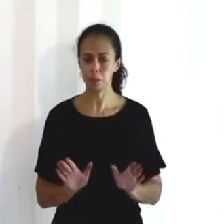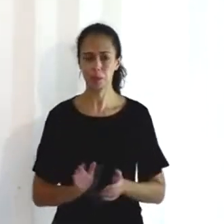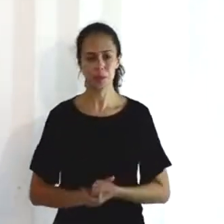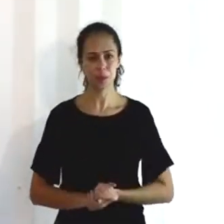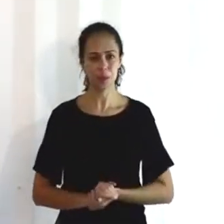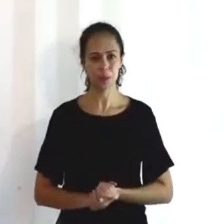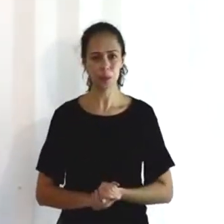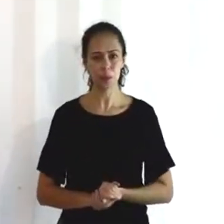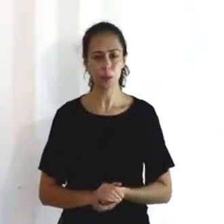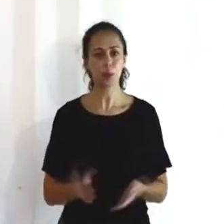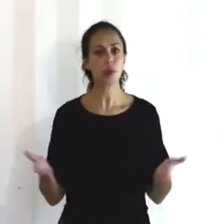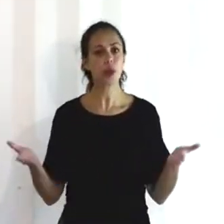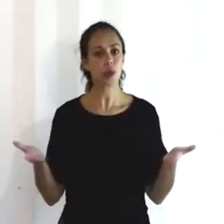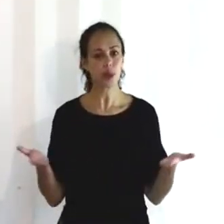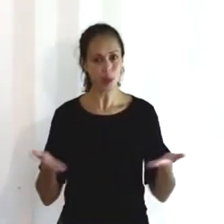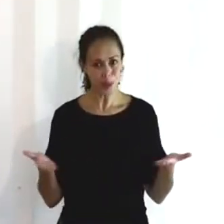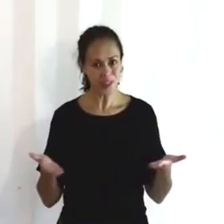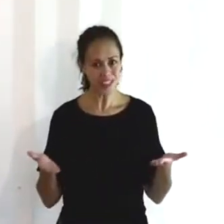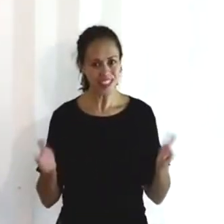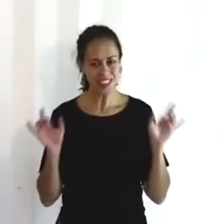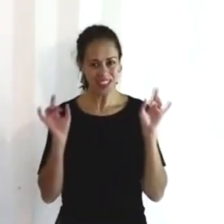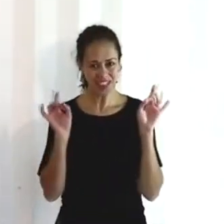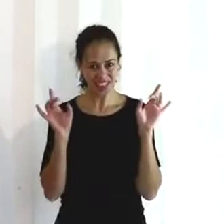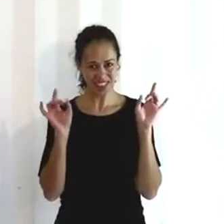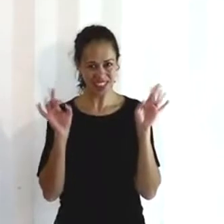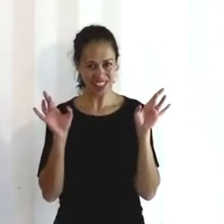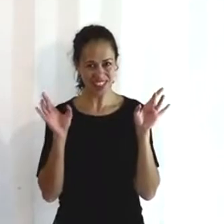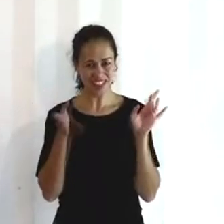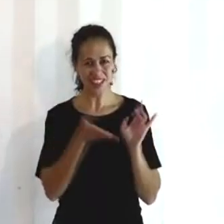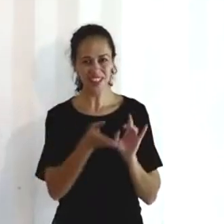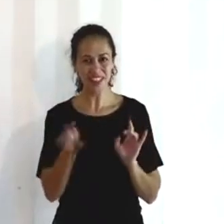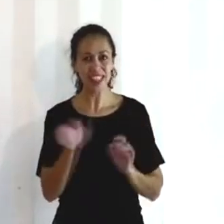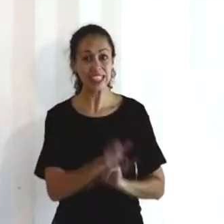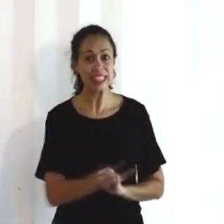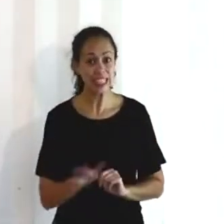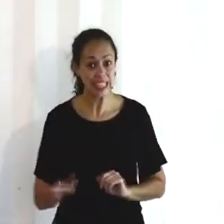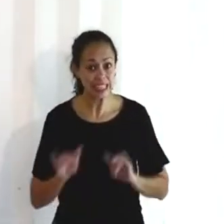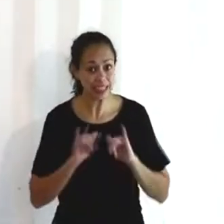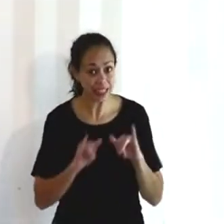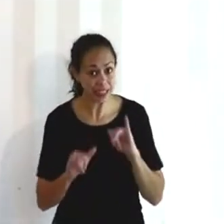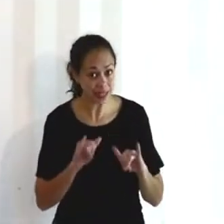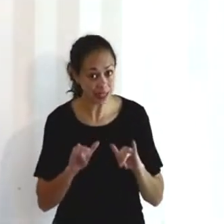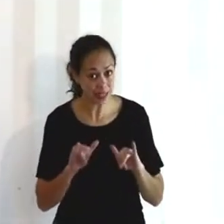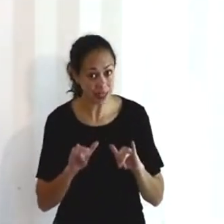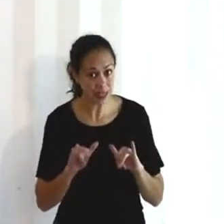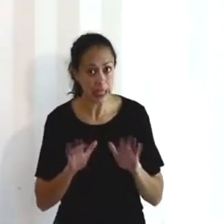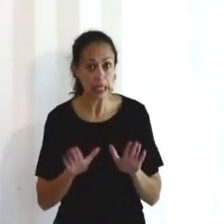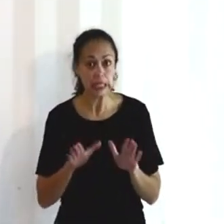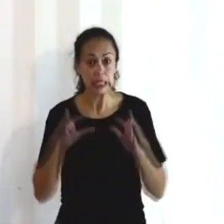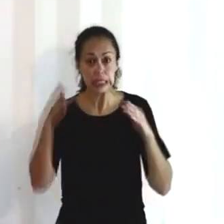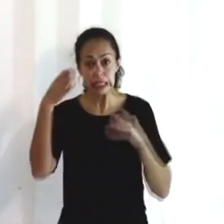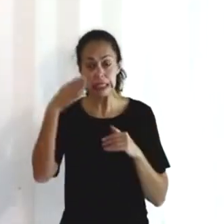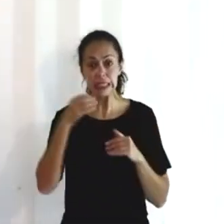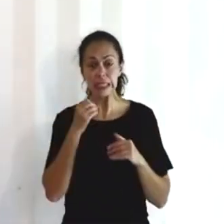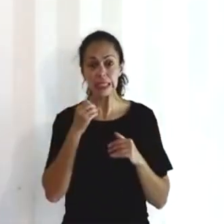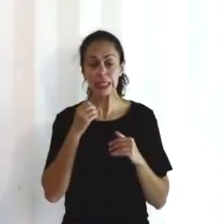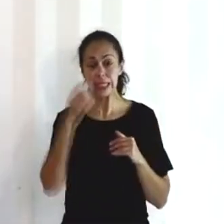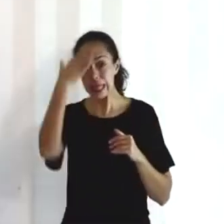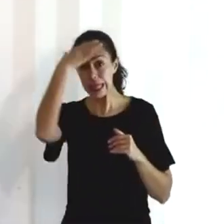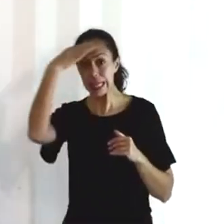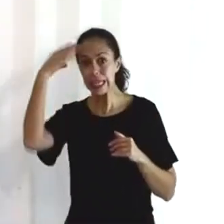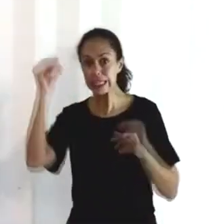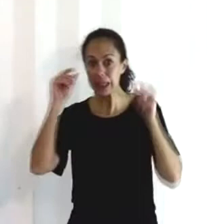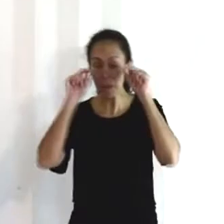pastor esqueceu de falar com as crianças. Algumas ficaram em casa com o papel e com a canetinha